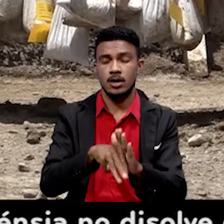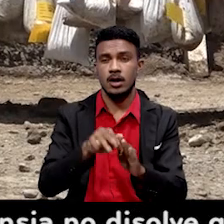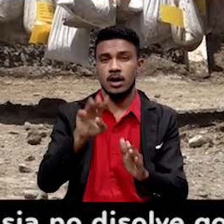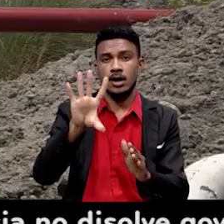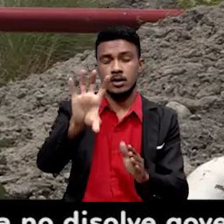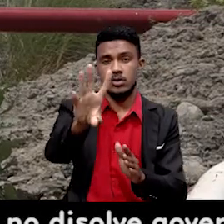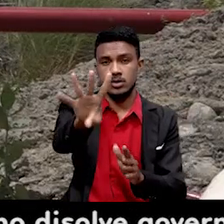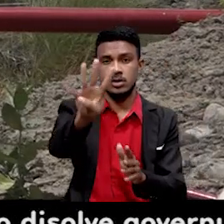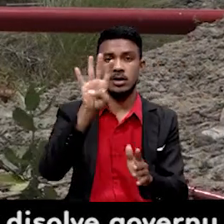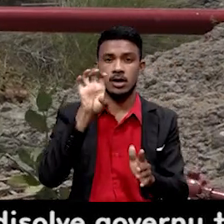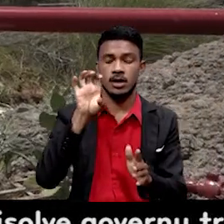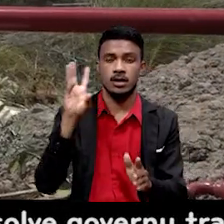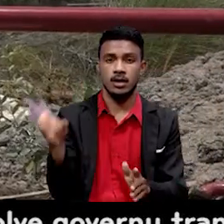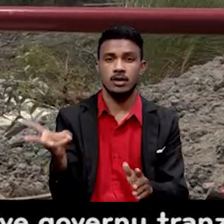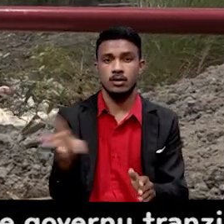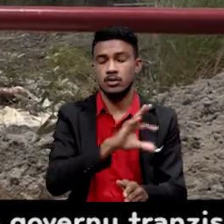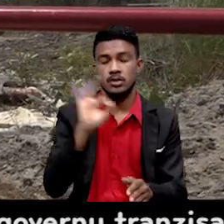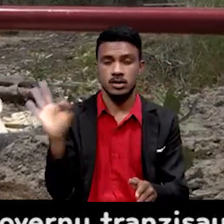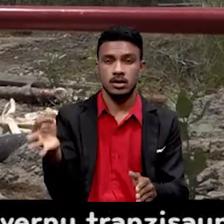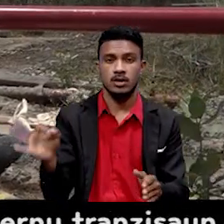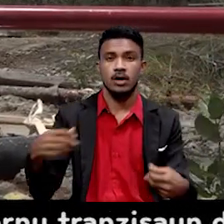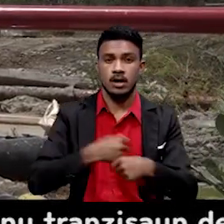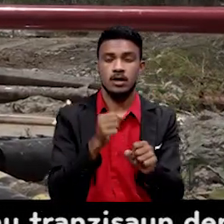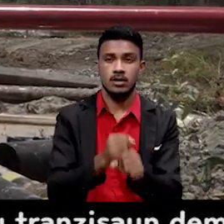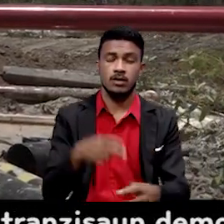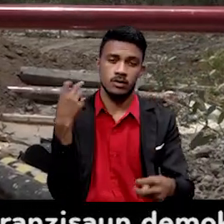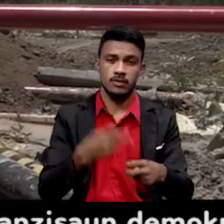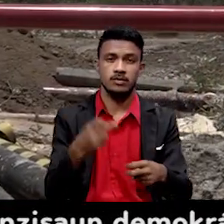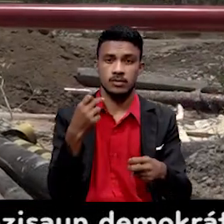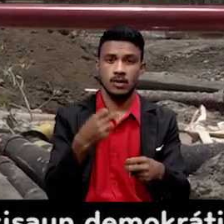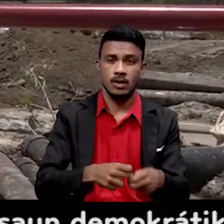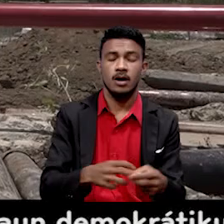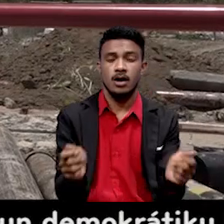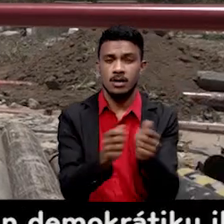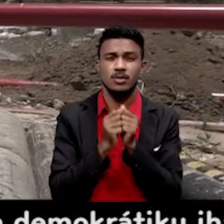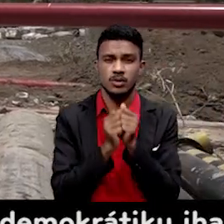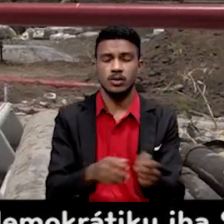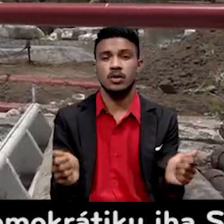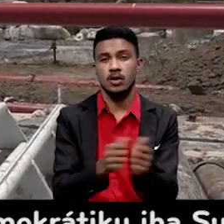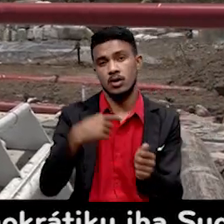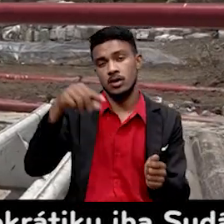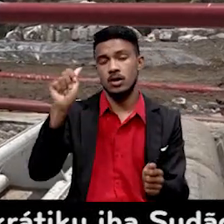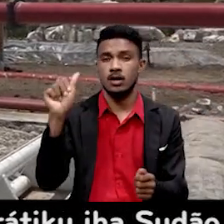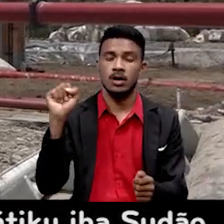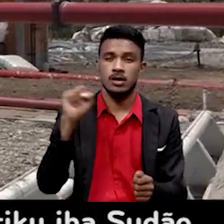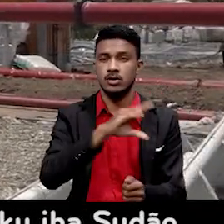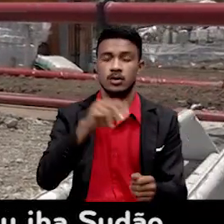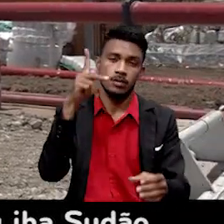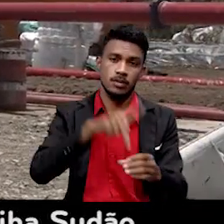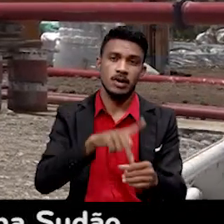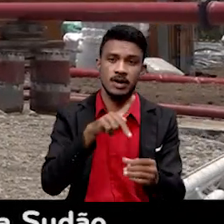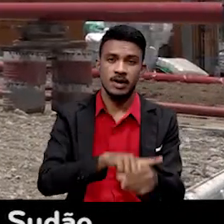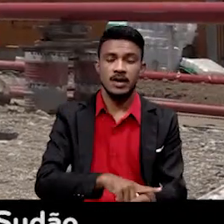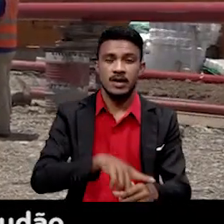atus hat sia nulo, nebe resulta infusão hidrocarboneto balo mistura gás, mina notahu ten racing